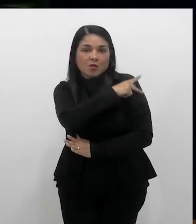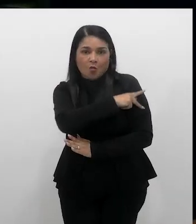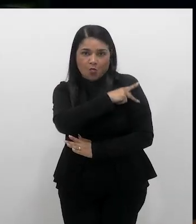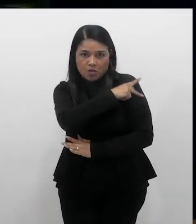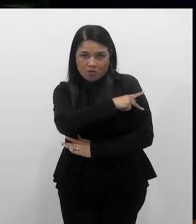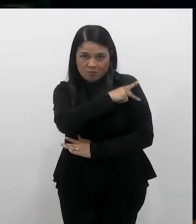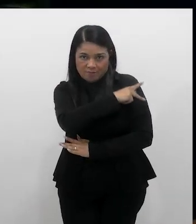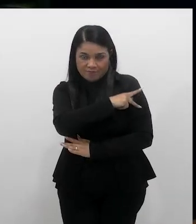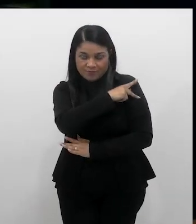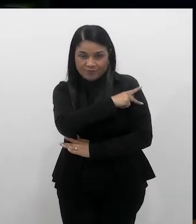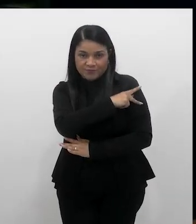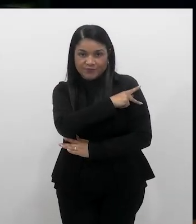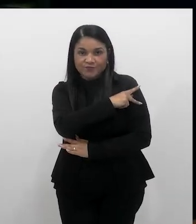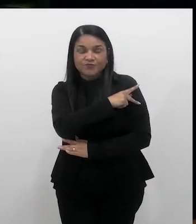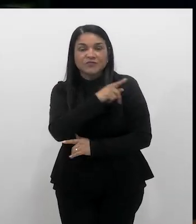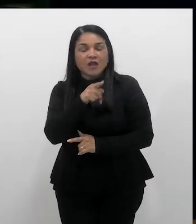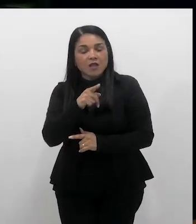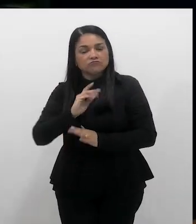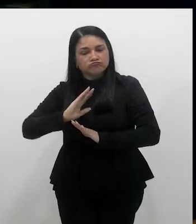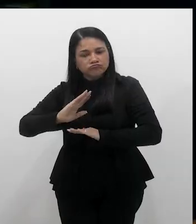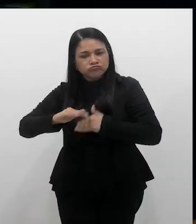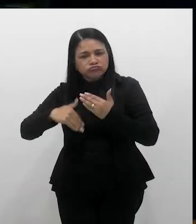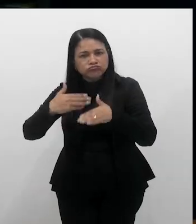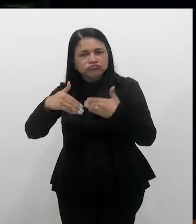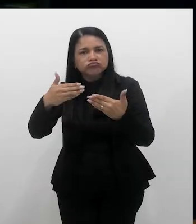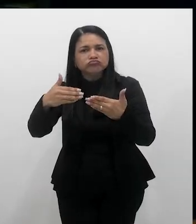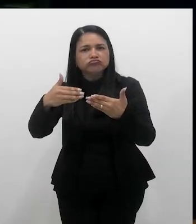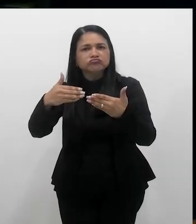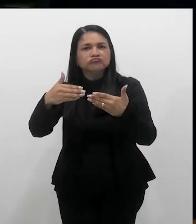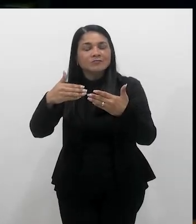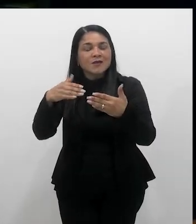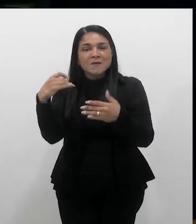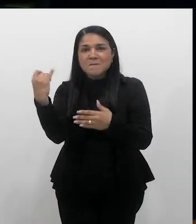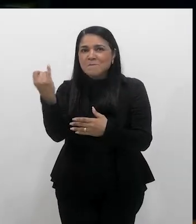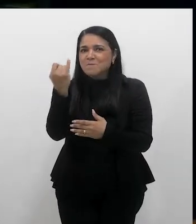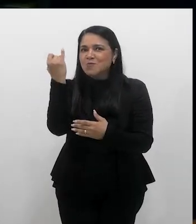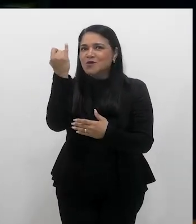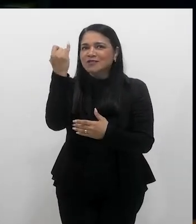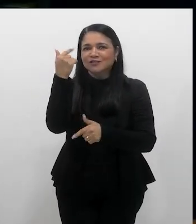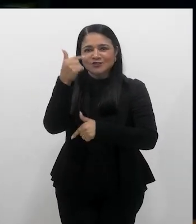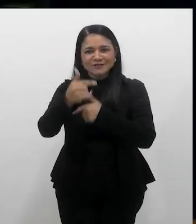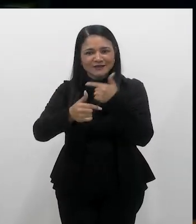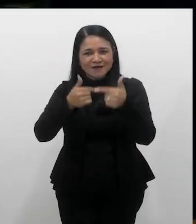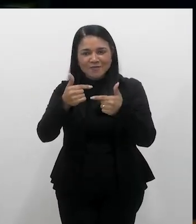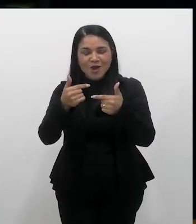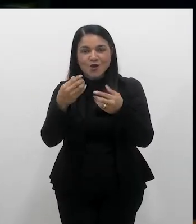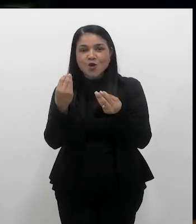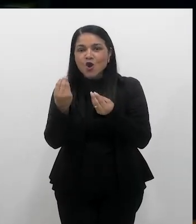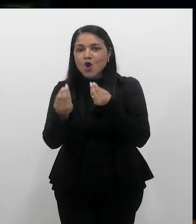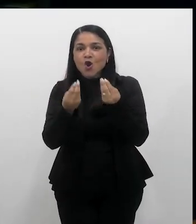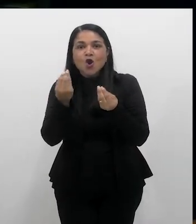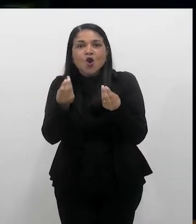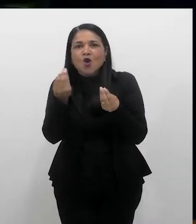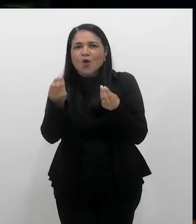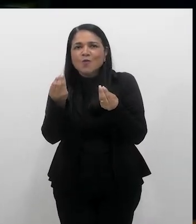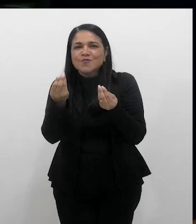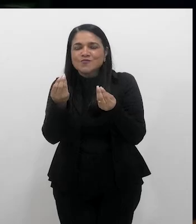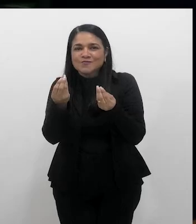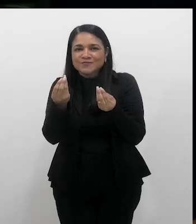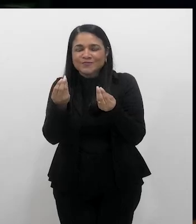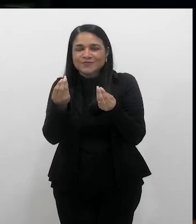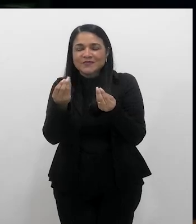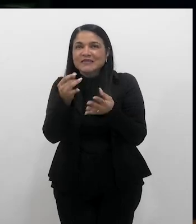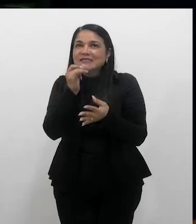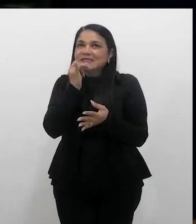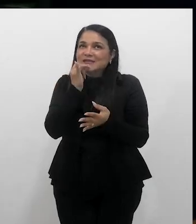Né? E a partir disso ele vai construindo todo um léxico, que para a gente é muito importante de falar como é que eu lido, né?